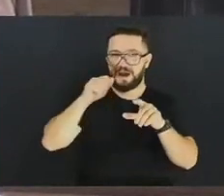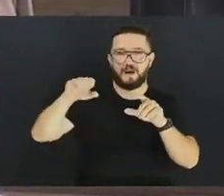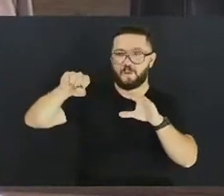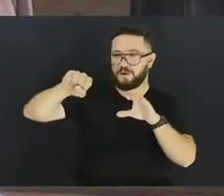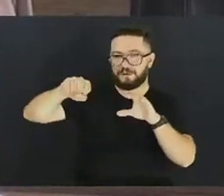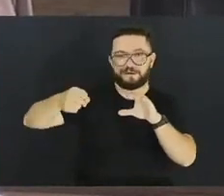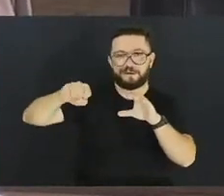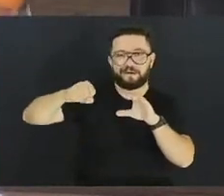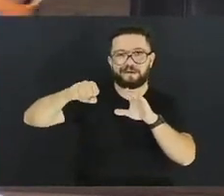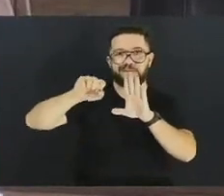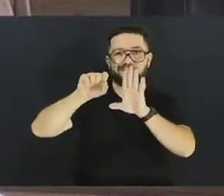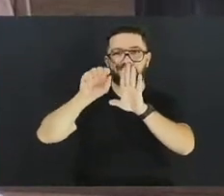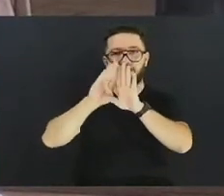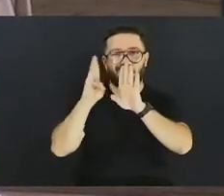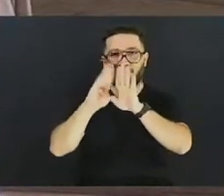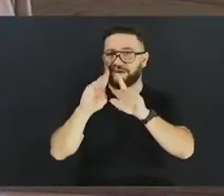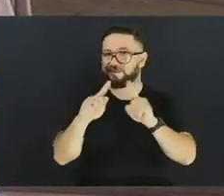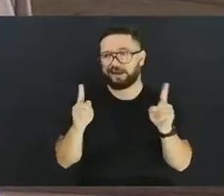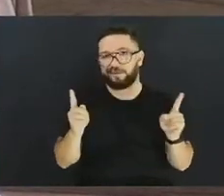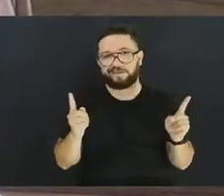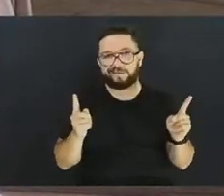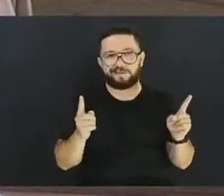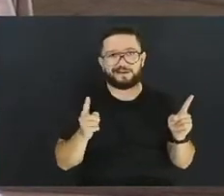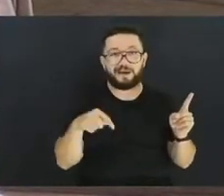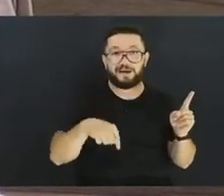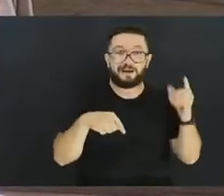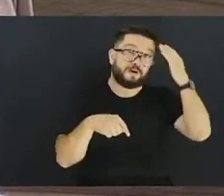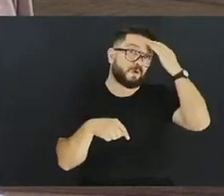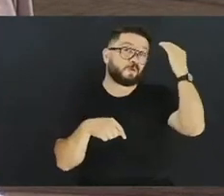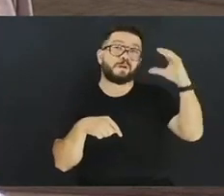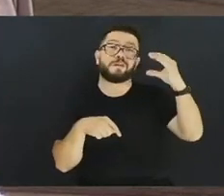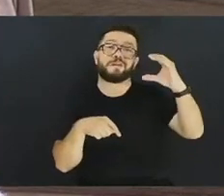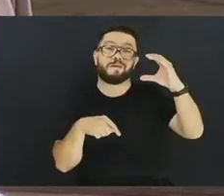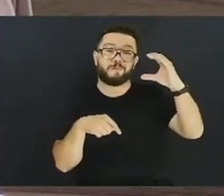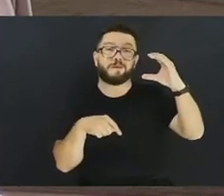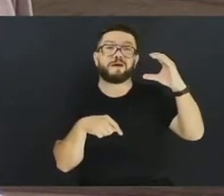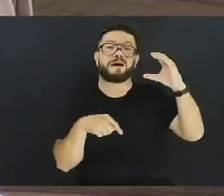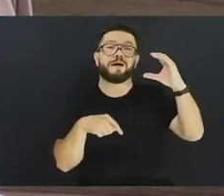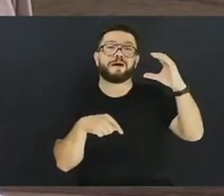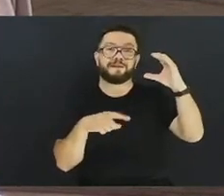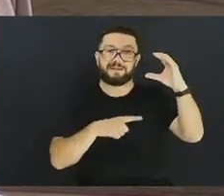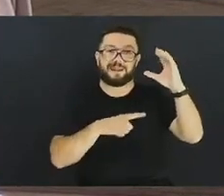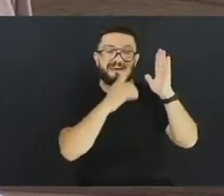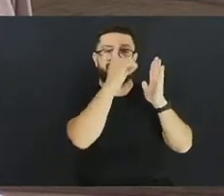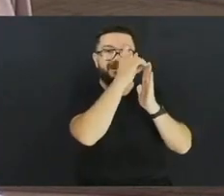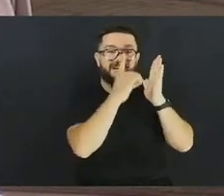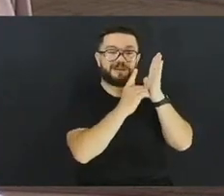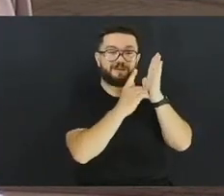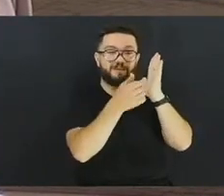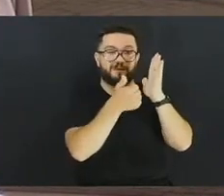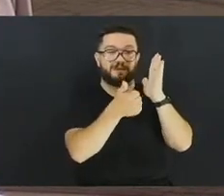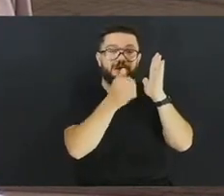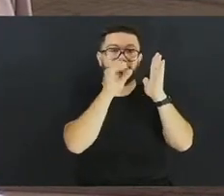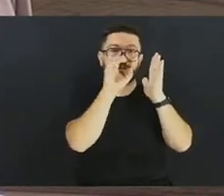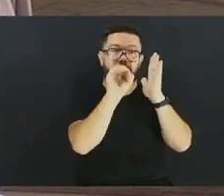que a gente ainda tem em Curitiba, além dessa lei que a vereadora professora Josete comentou, a gente também tem, por exemplo, o decreto 1035, que dificulta